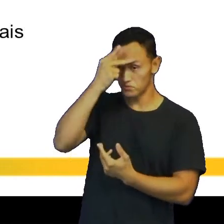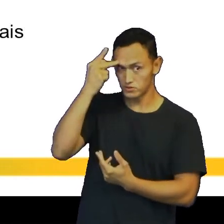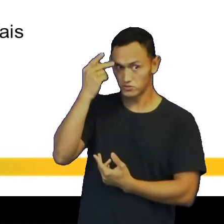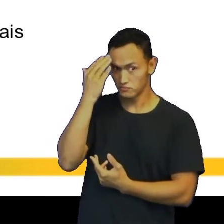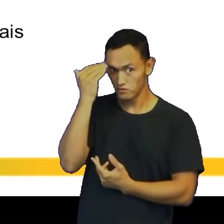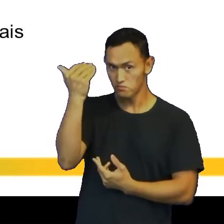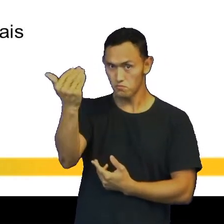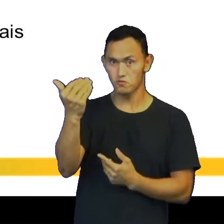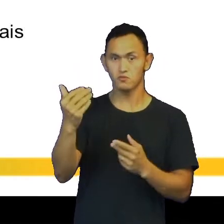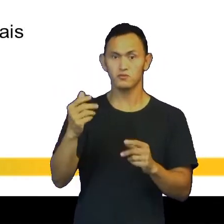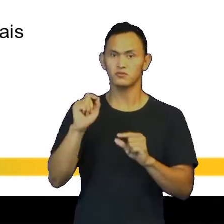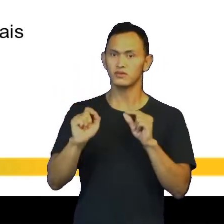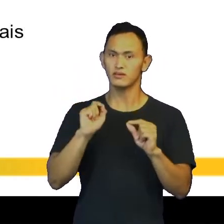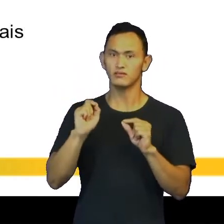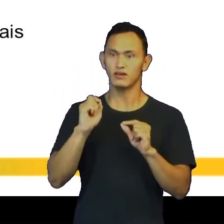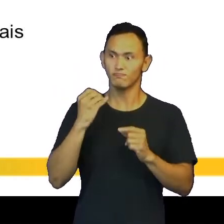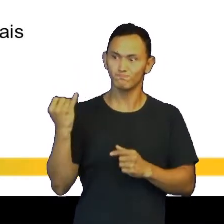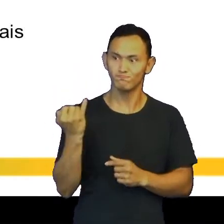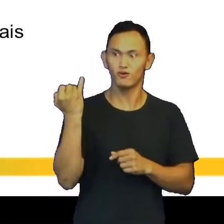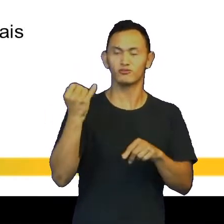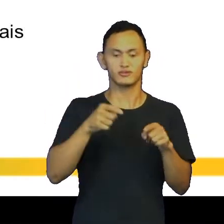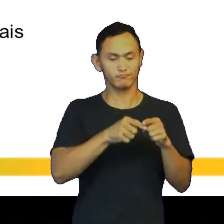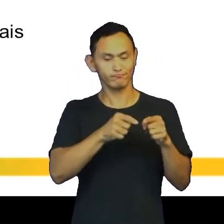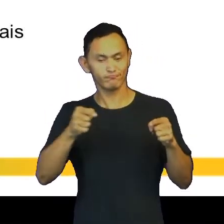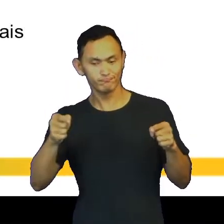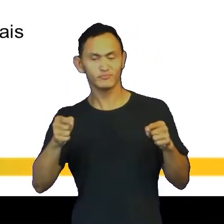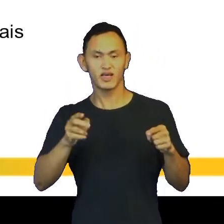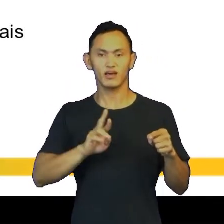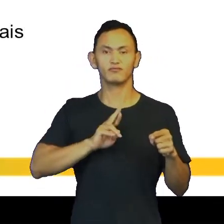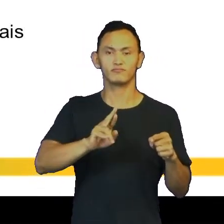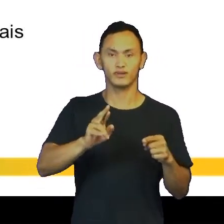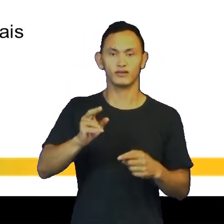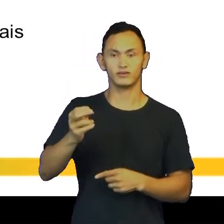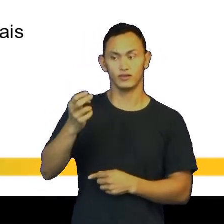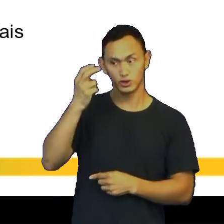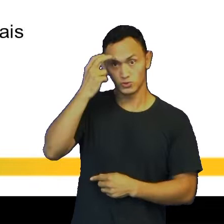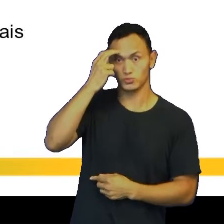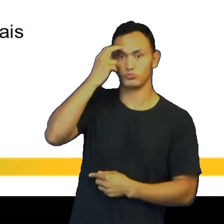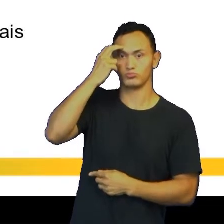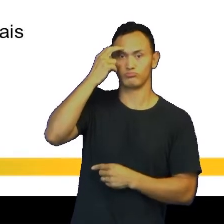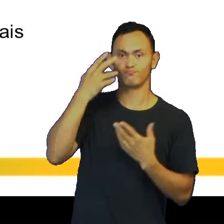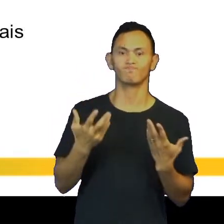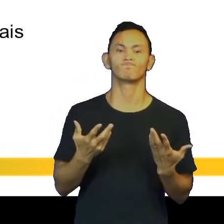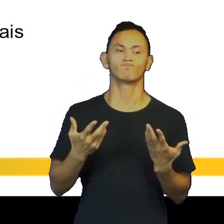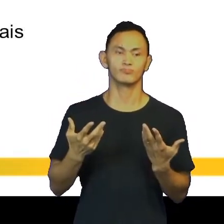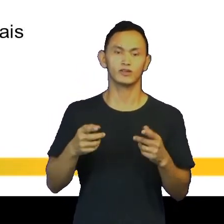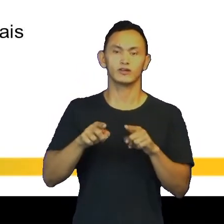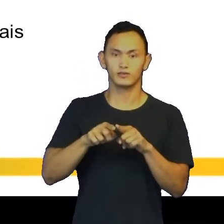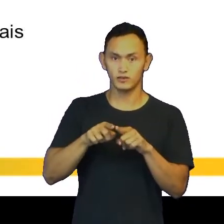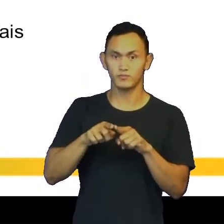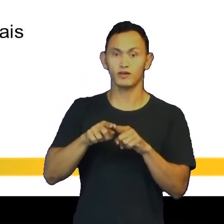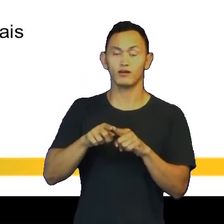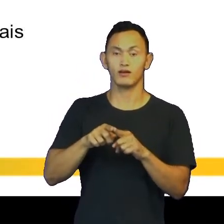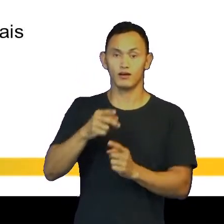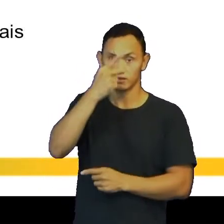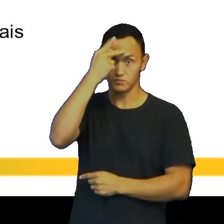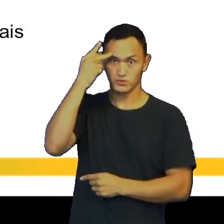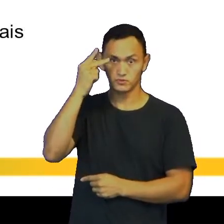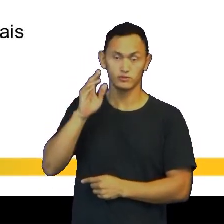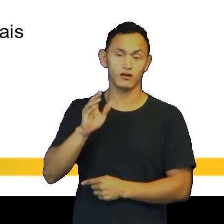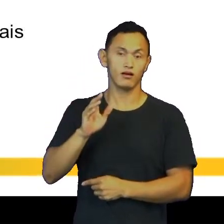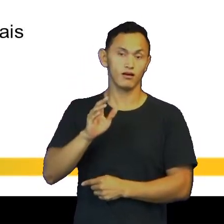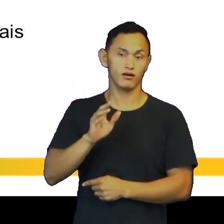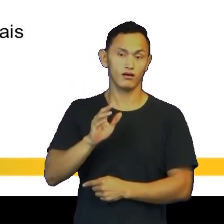ali que marcam Essa época né como uma referência de Cultura a burguesia impunha seu gosto né